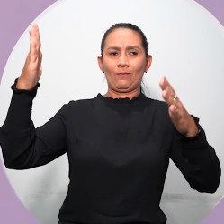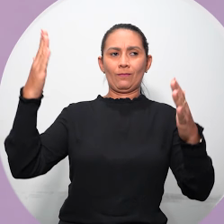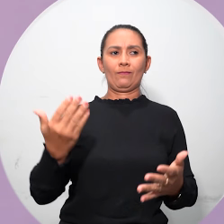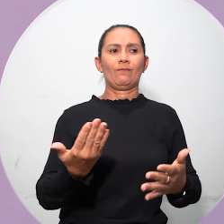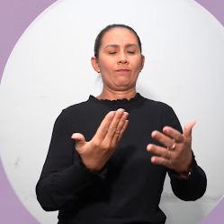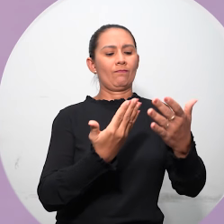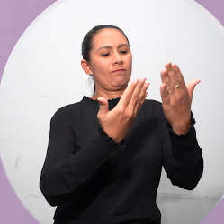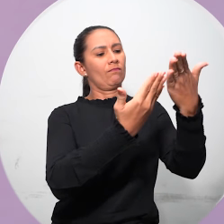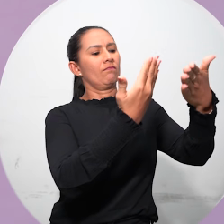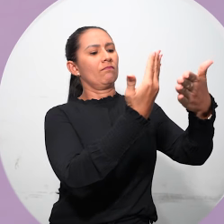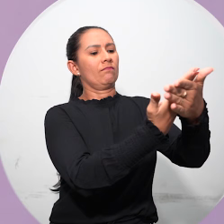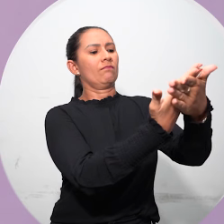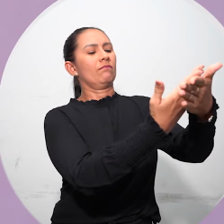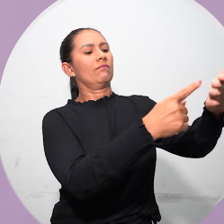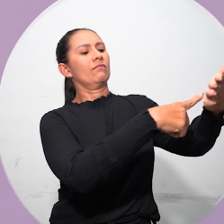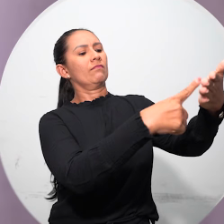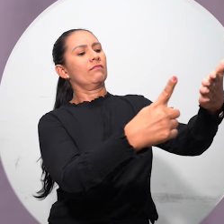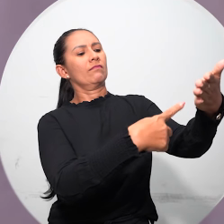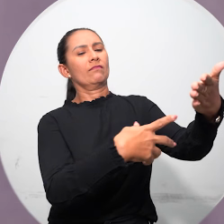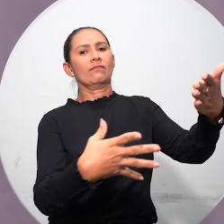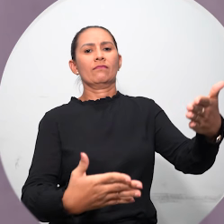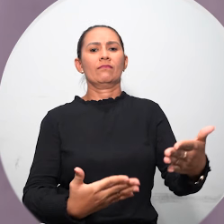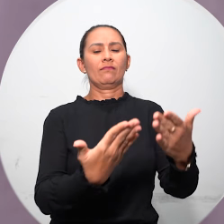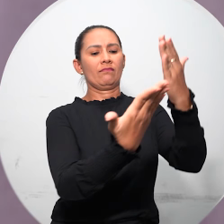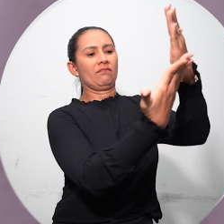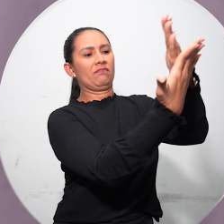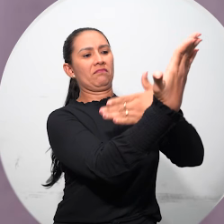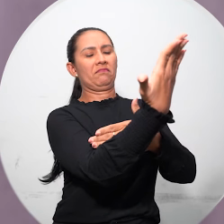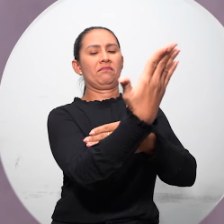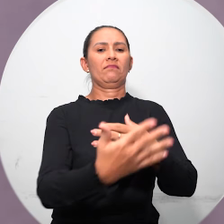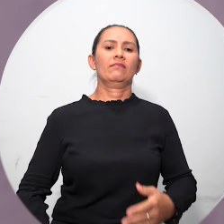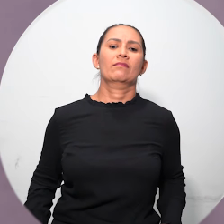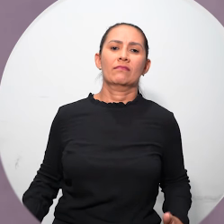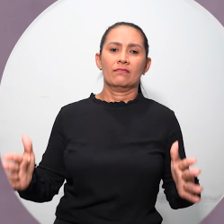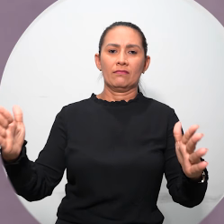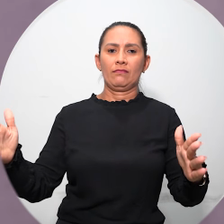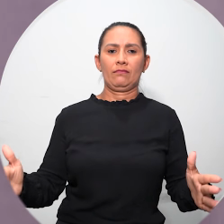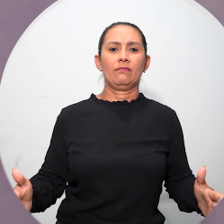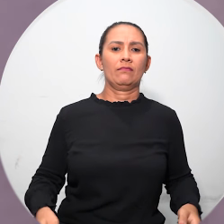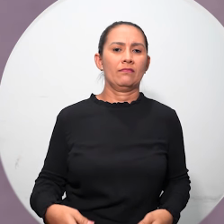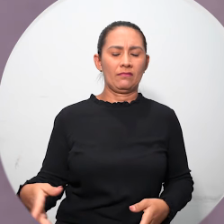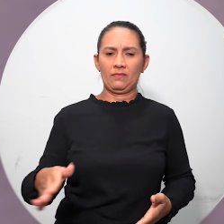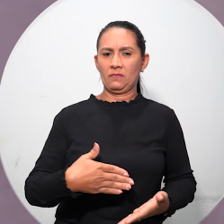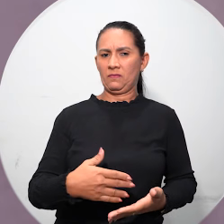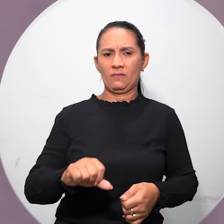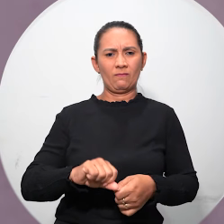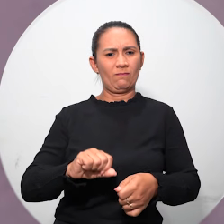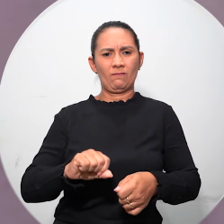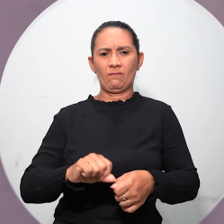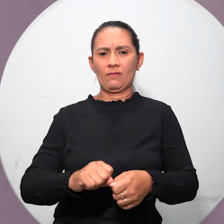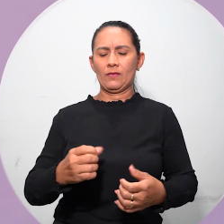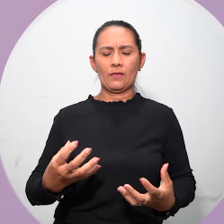mesmo, que ele sempre foi uma pessoa muito criativa, ele fazia de tudo que ele quisesse e ele imaginasse,